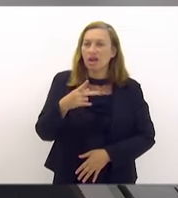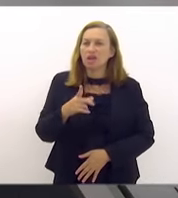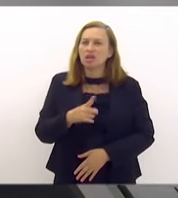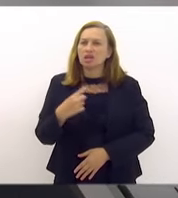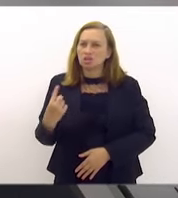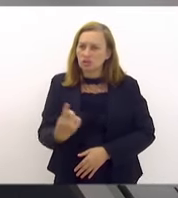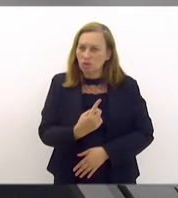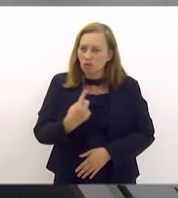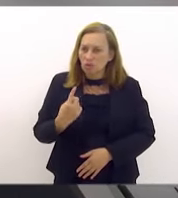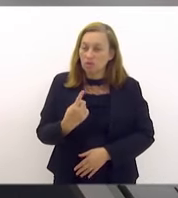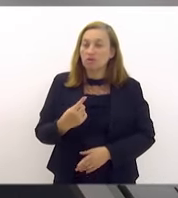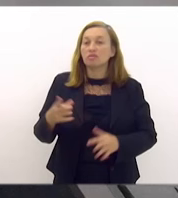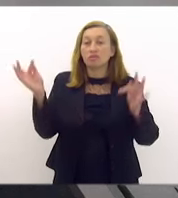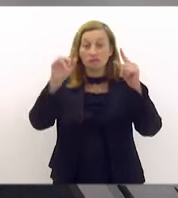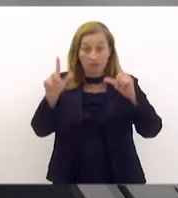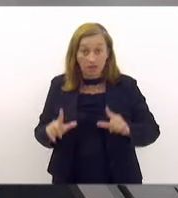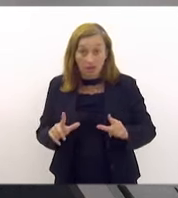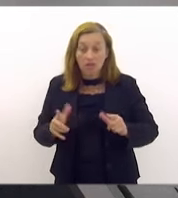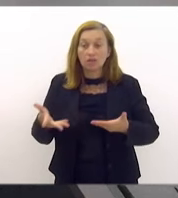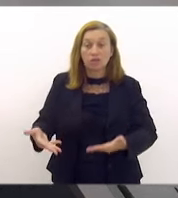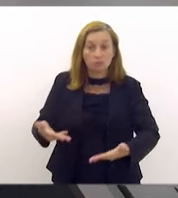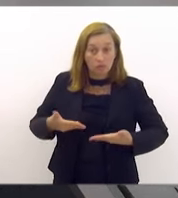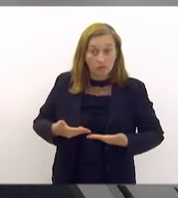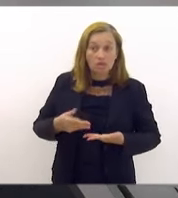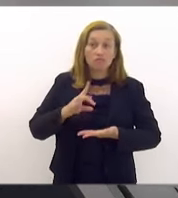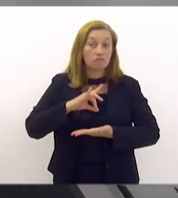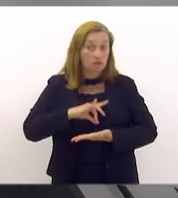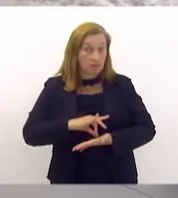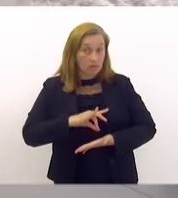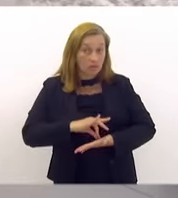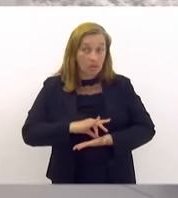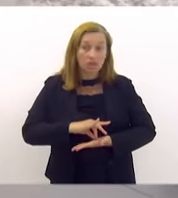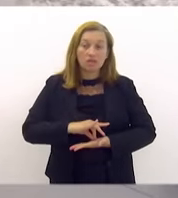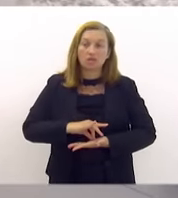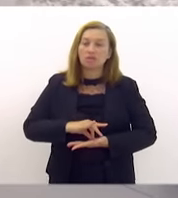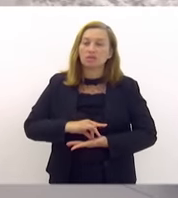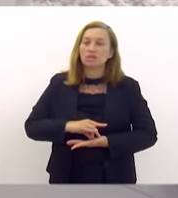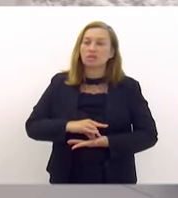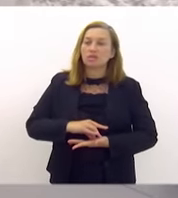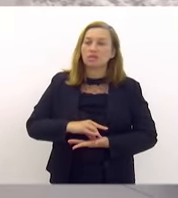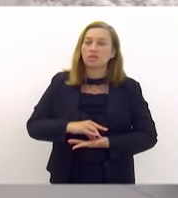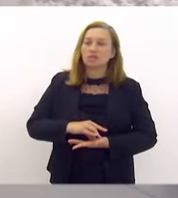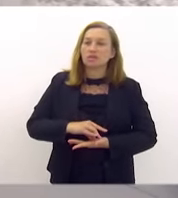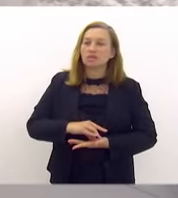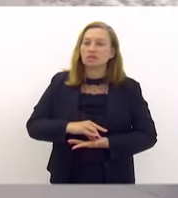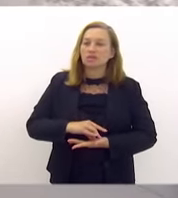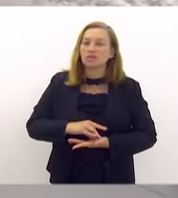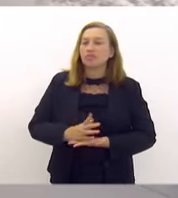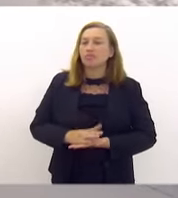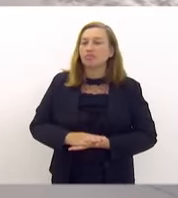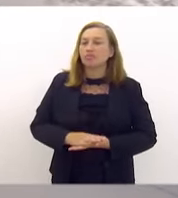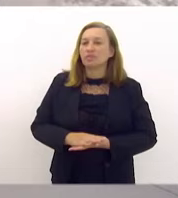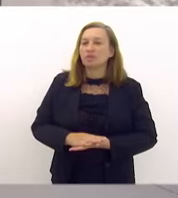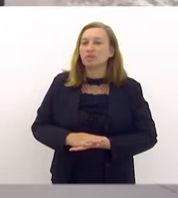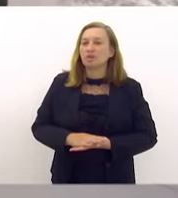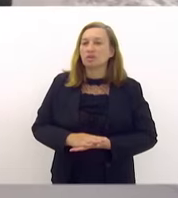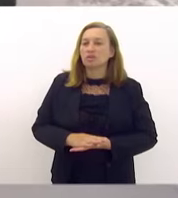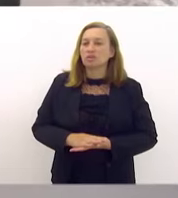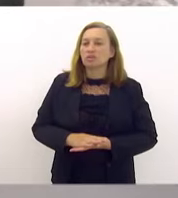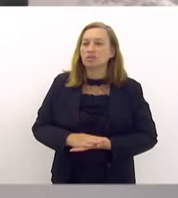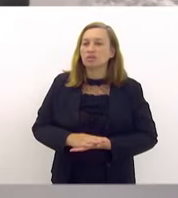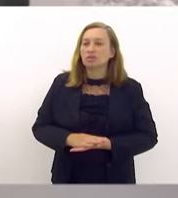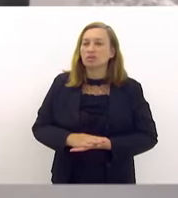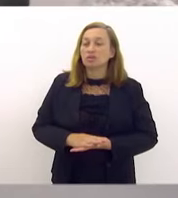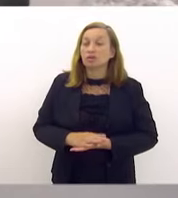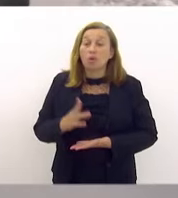eh Ficamos felizes com esse convite realmente eh fiquei ali com o Senor ribes eh fazendo a gente